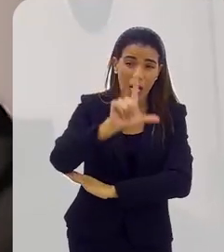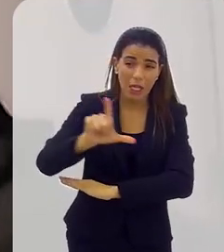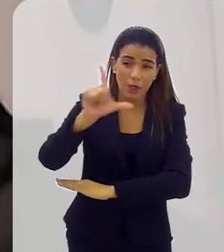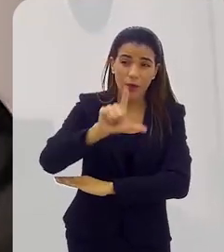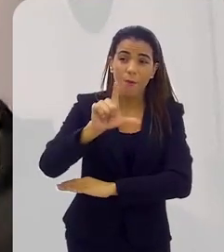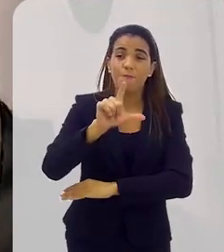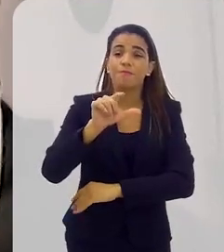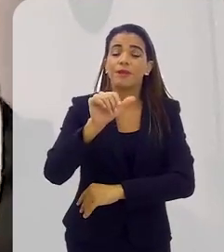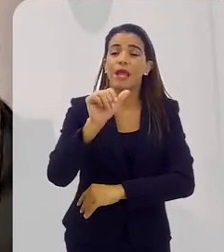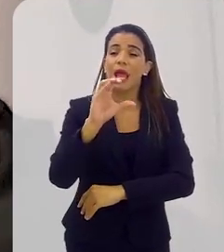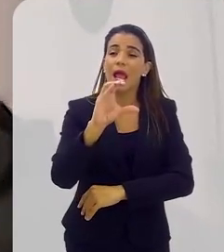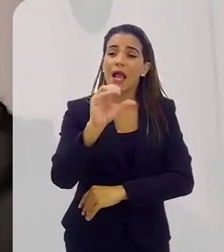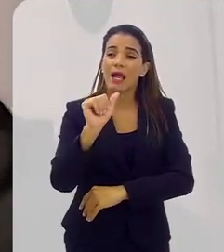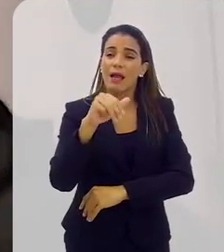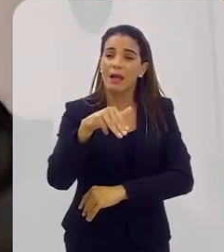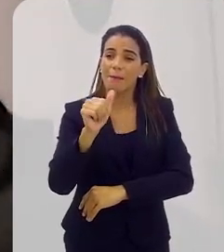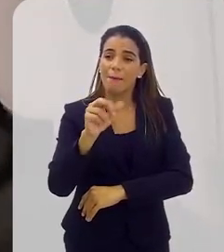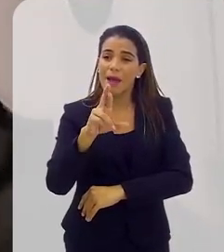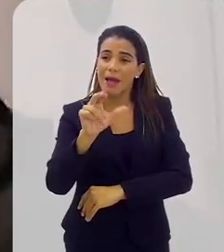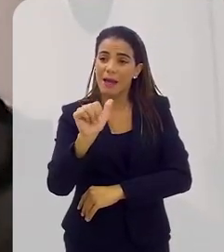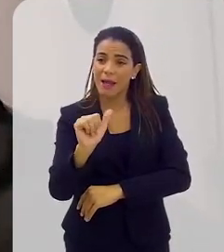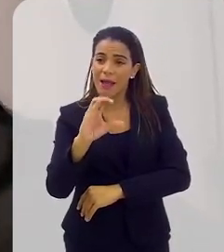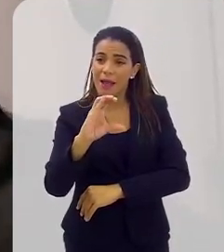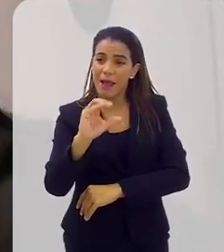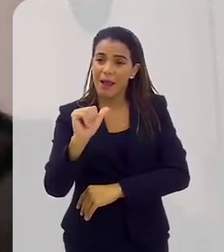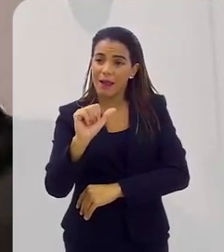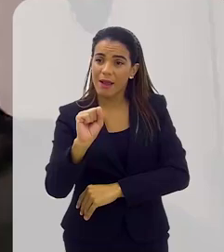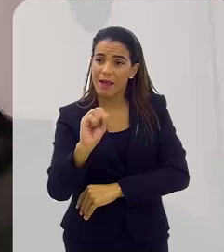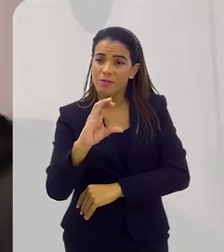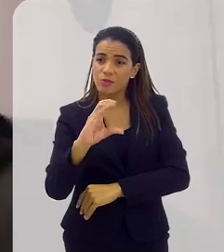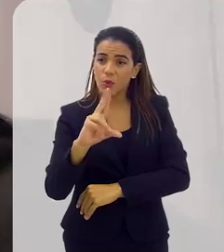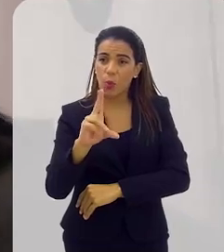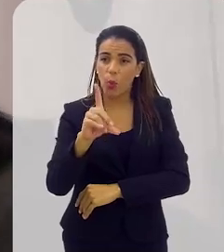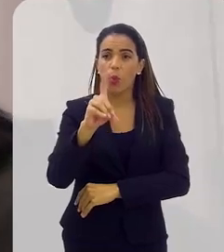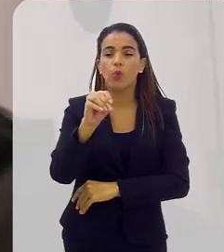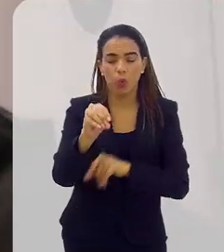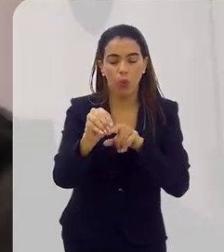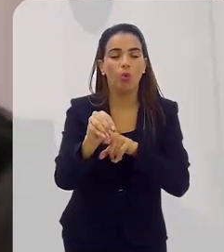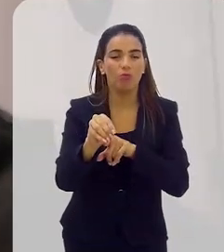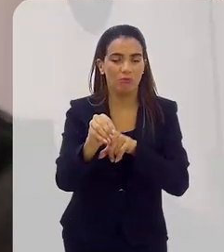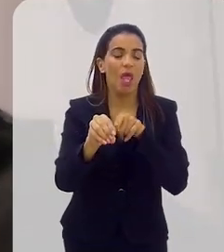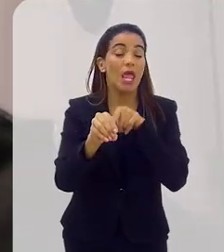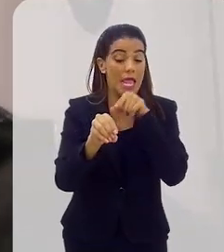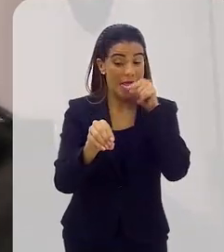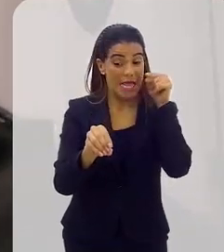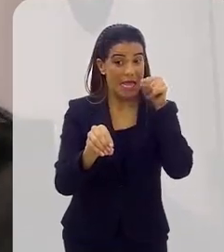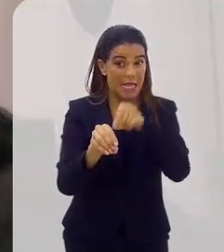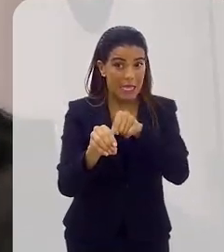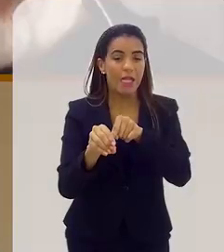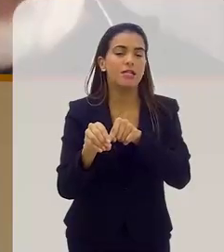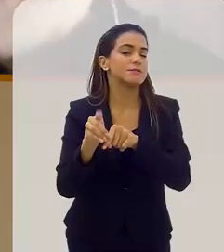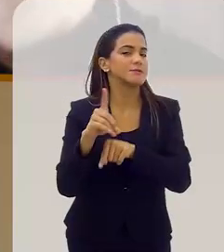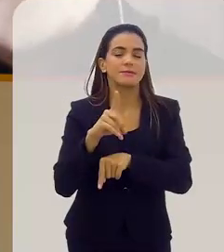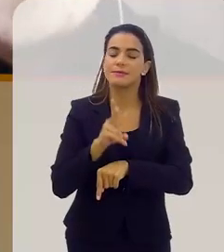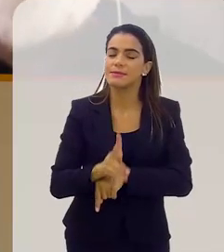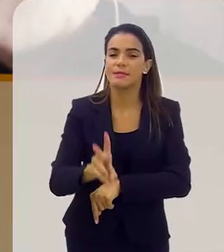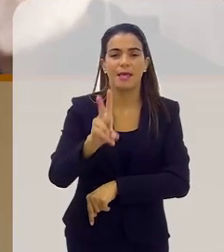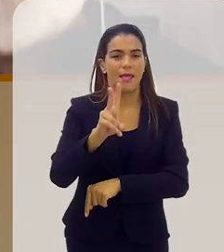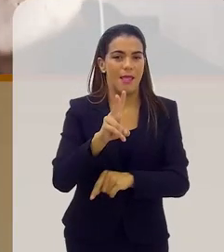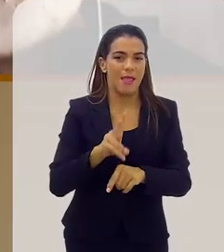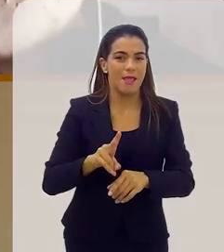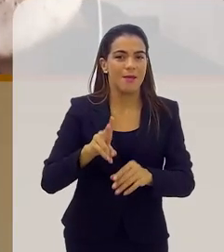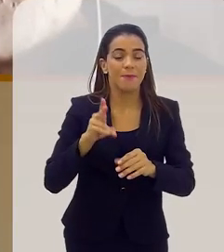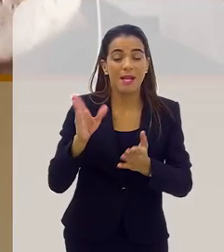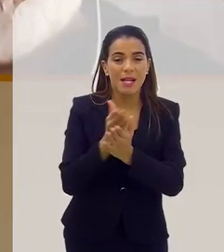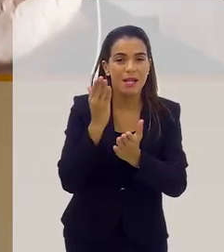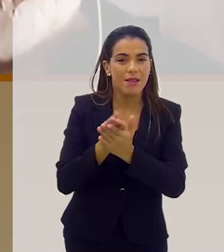grande folclorista brasileiro, criador do dicionário do folclore brasileiro, Câmara Cascudo tinha sempre um Lunário